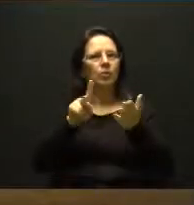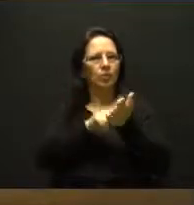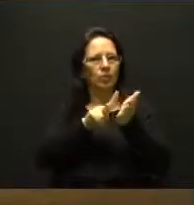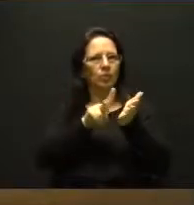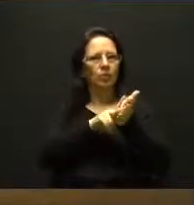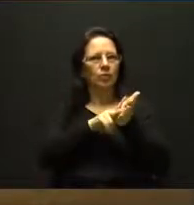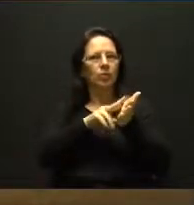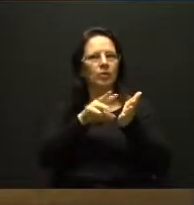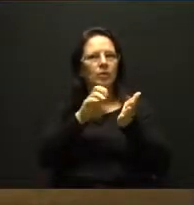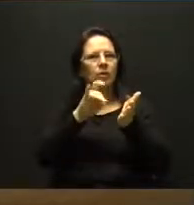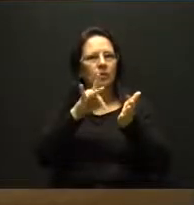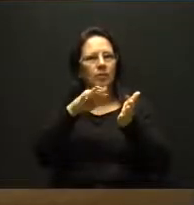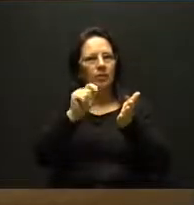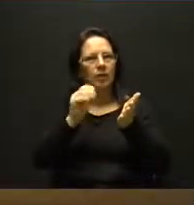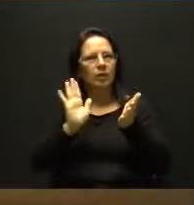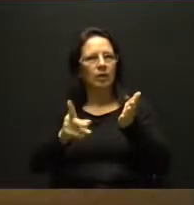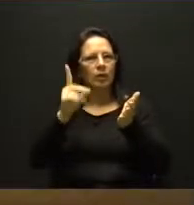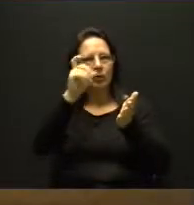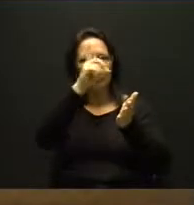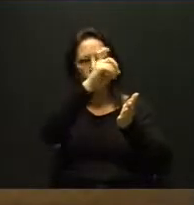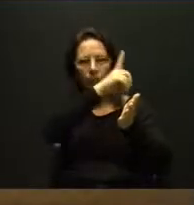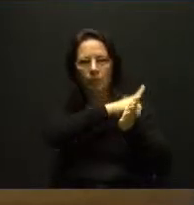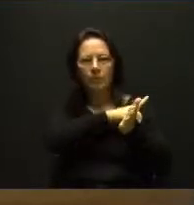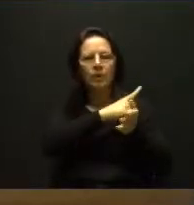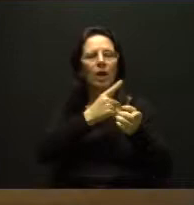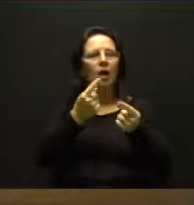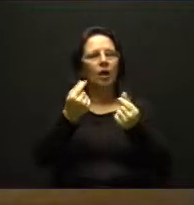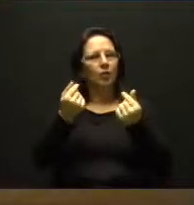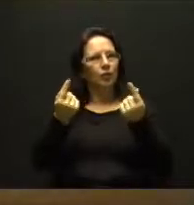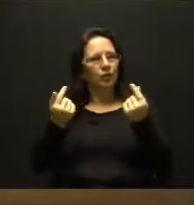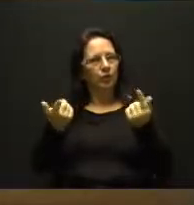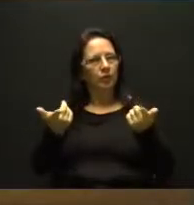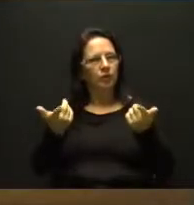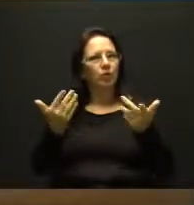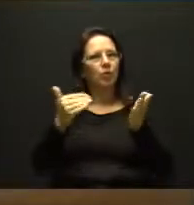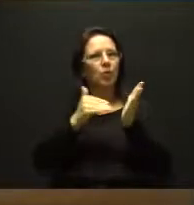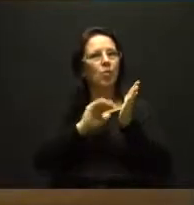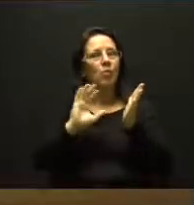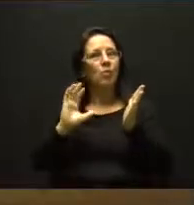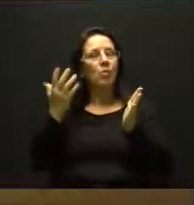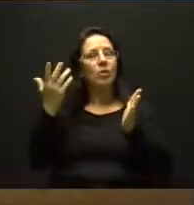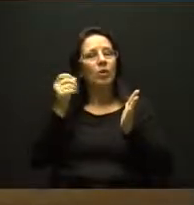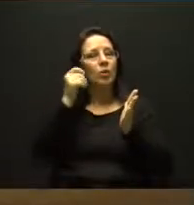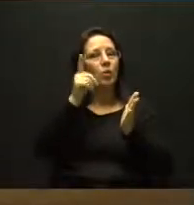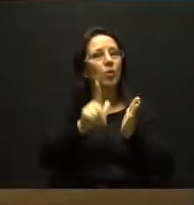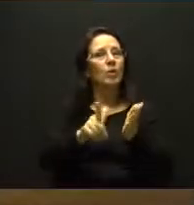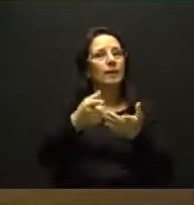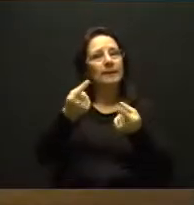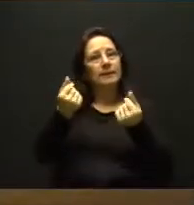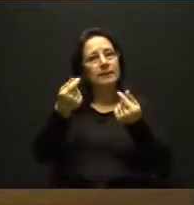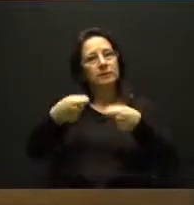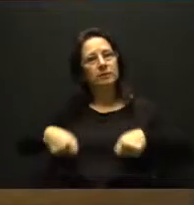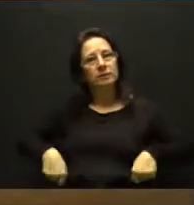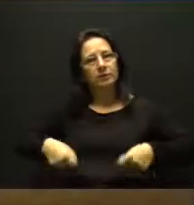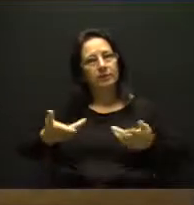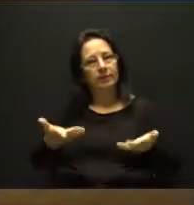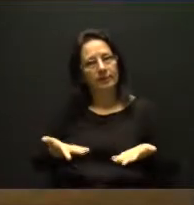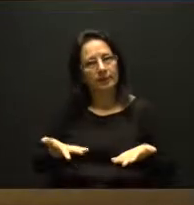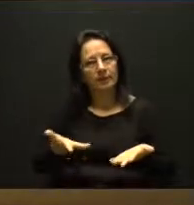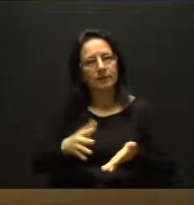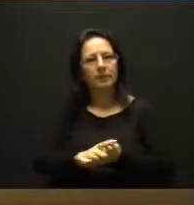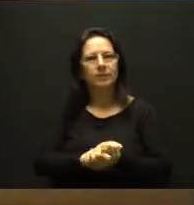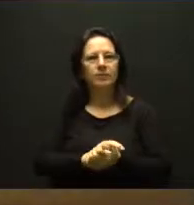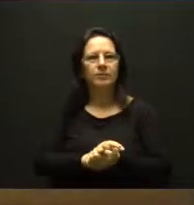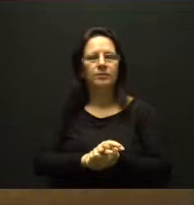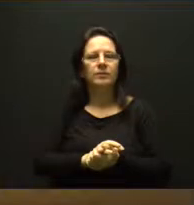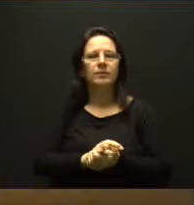empresa já passa por algumas dificuldades financeira e chega um momento no qual que não consegue mais arcar com os seus funcionários também